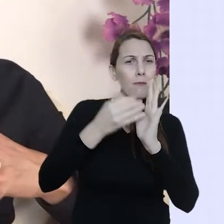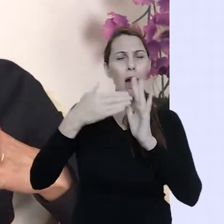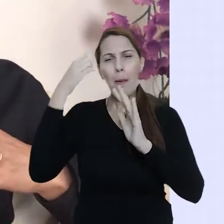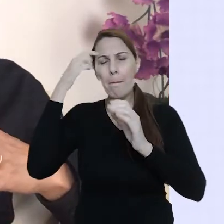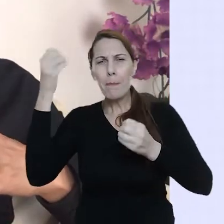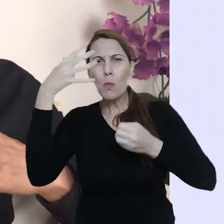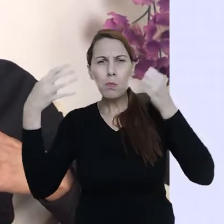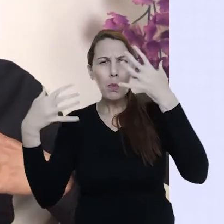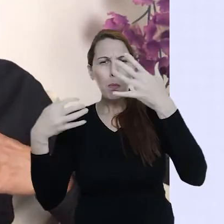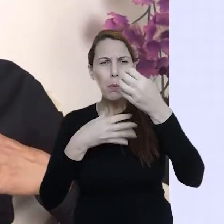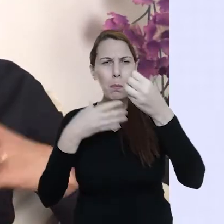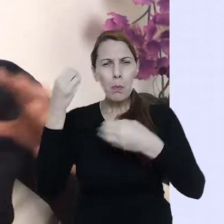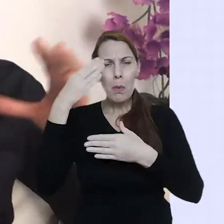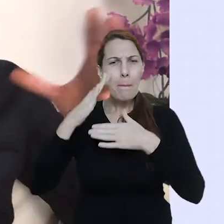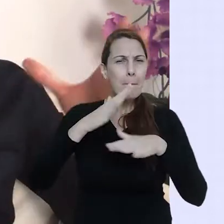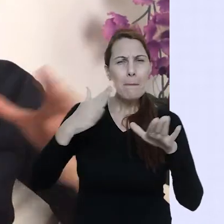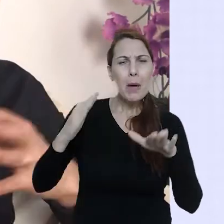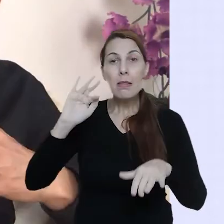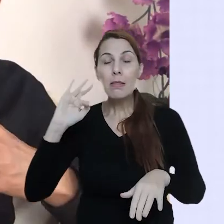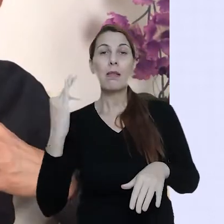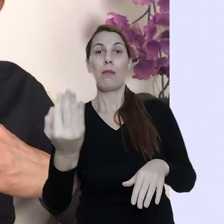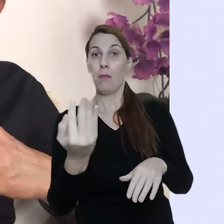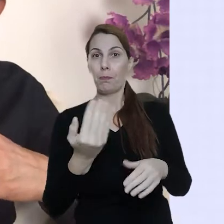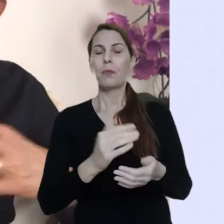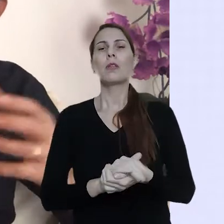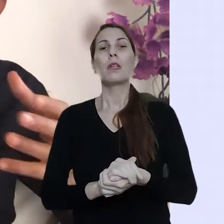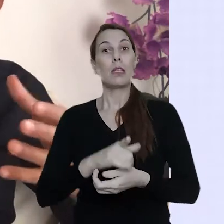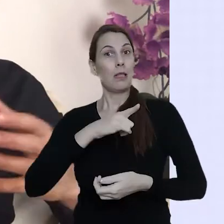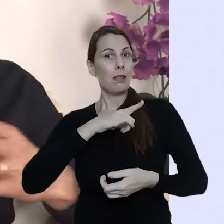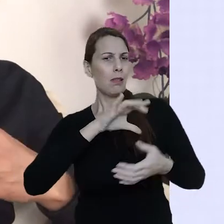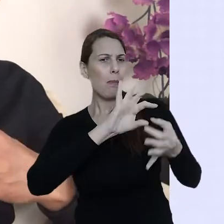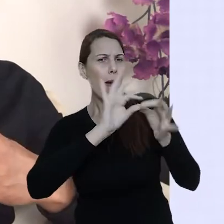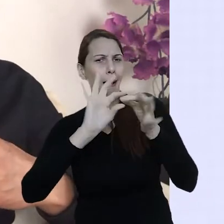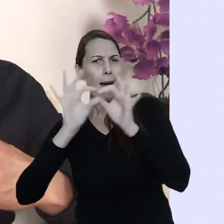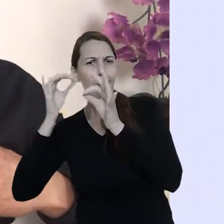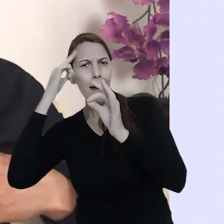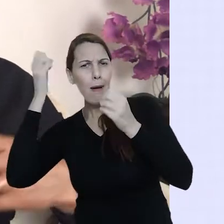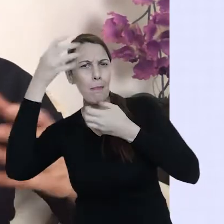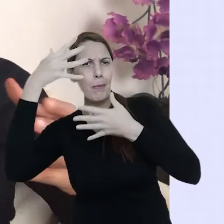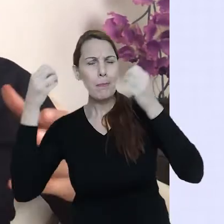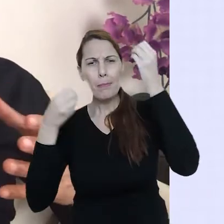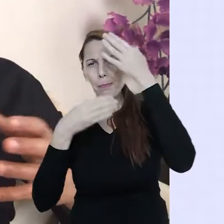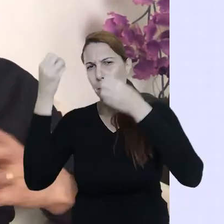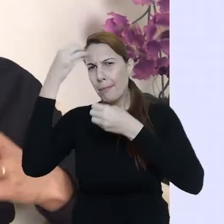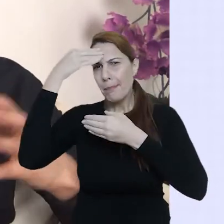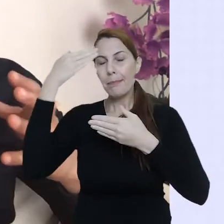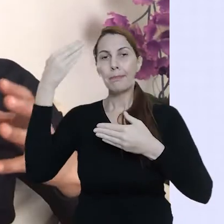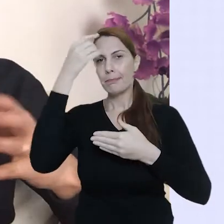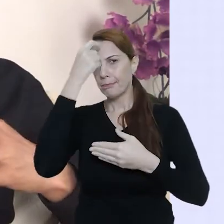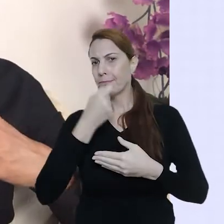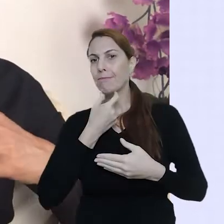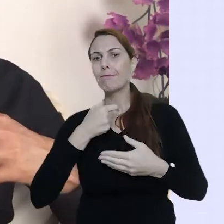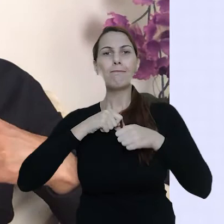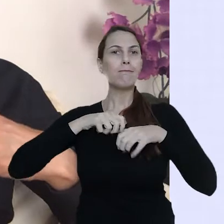né, diversas conexões que na casa de trilhões, formando uma rede neural. Essa